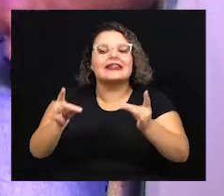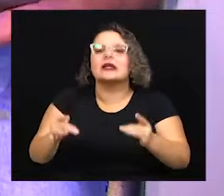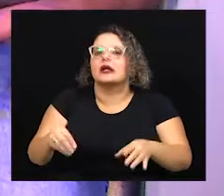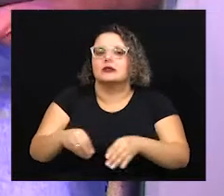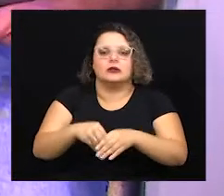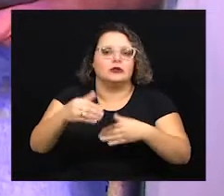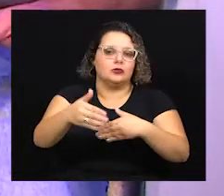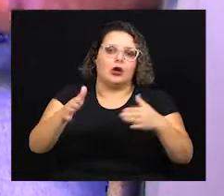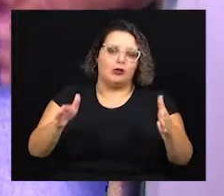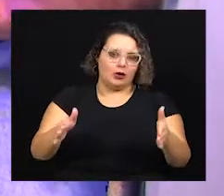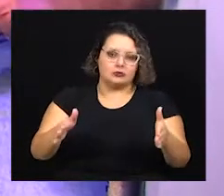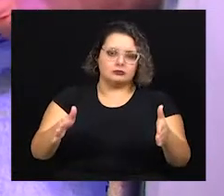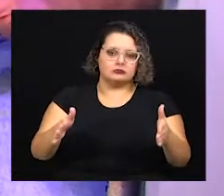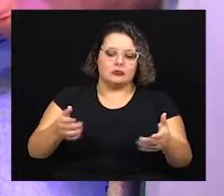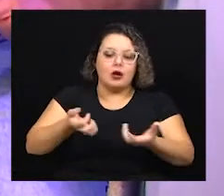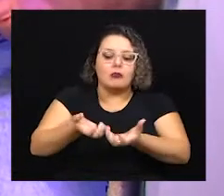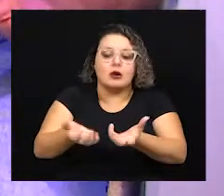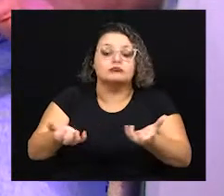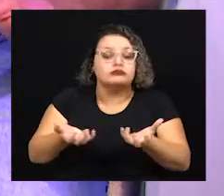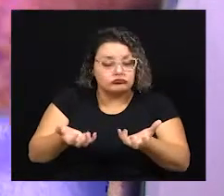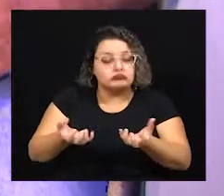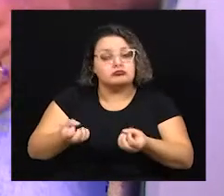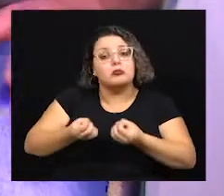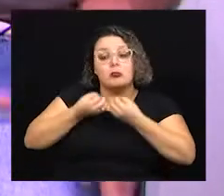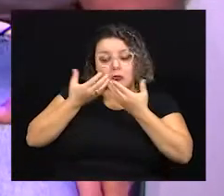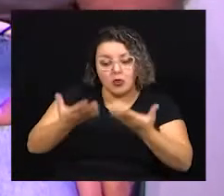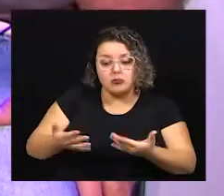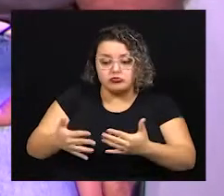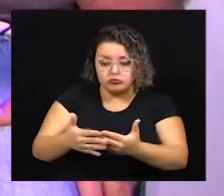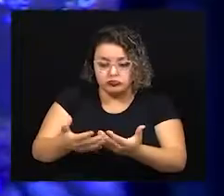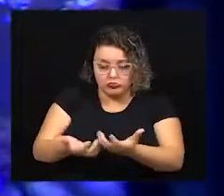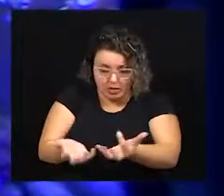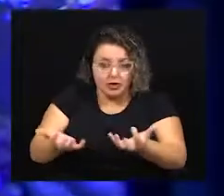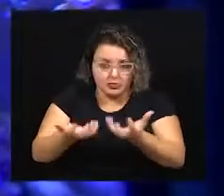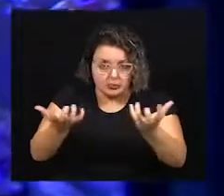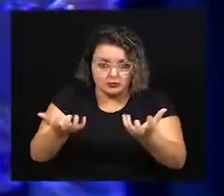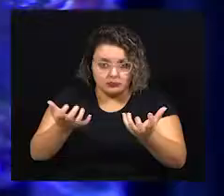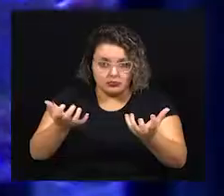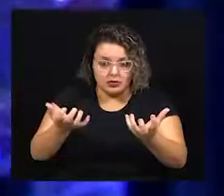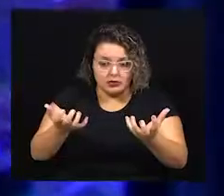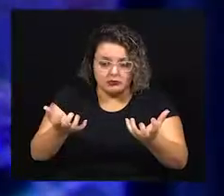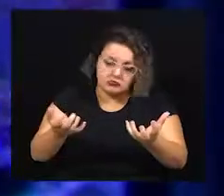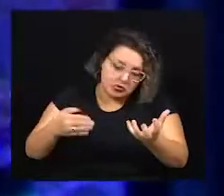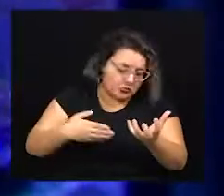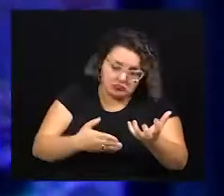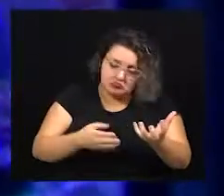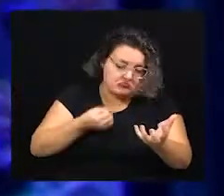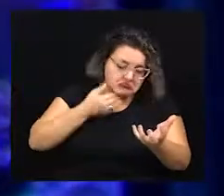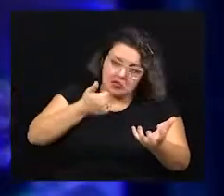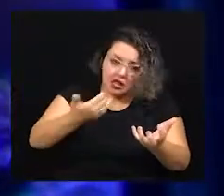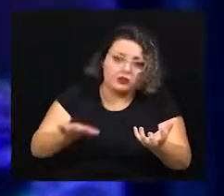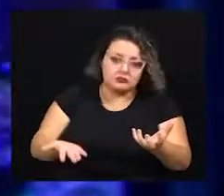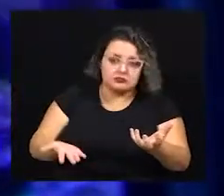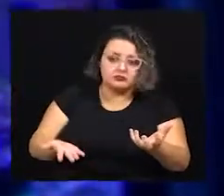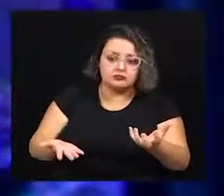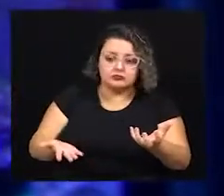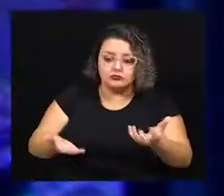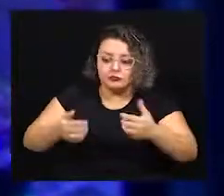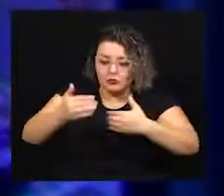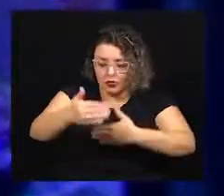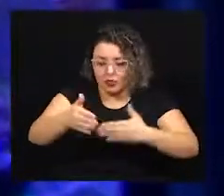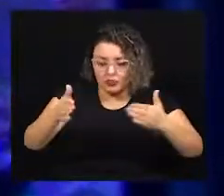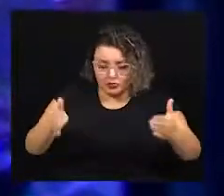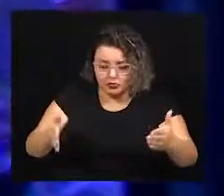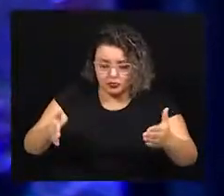estável para a planta. Estando estável para as plantas, os peixes vão estar super bem no ambiente. E os aquários de